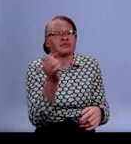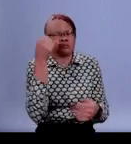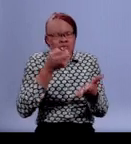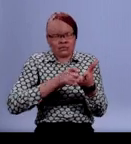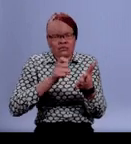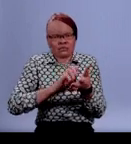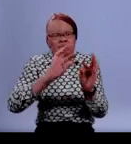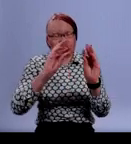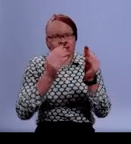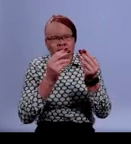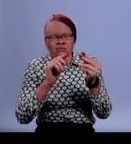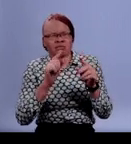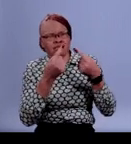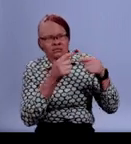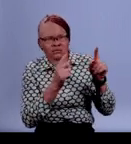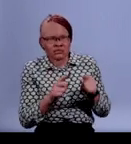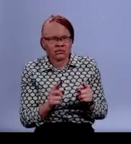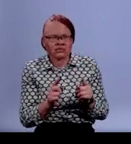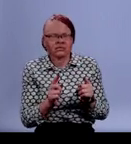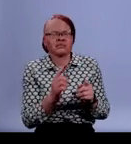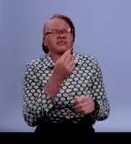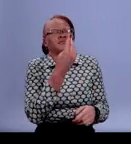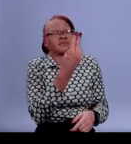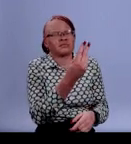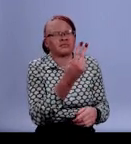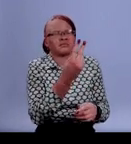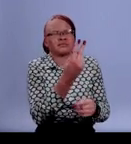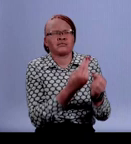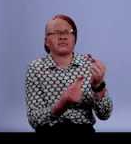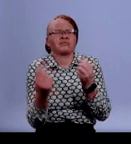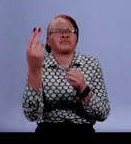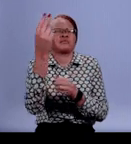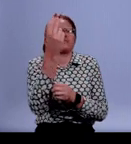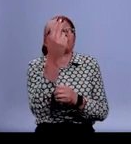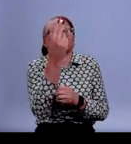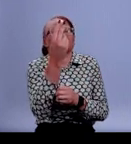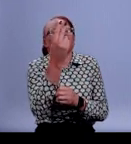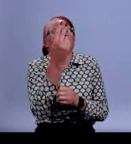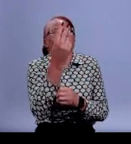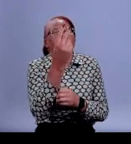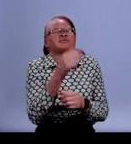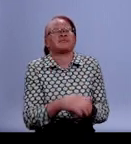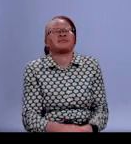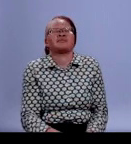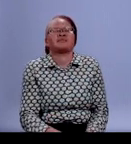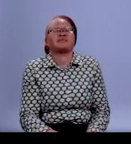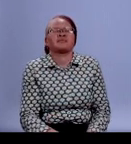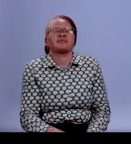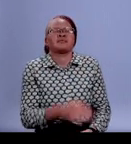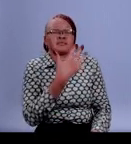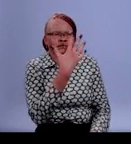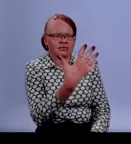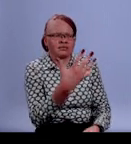podemos escrever de uma outra forma 2 x 2 = 2 elevado a 2